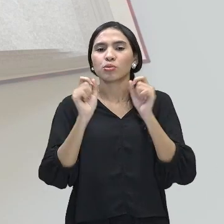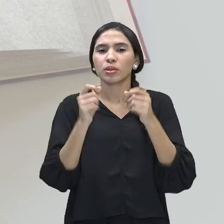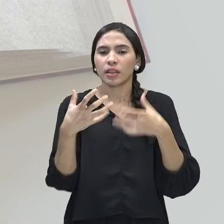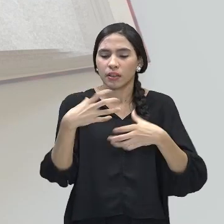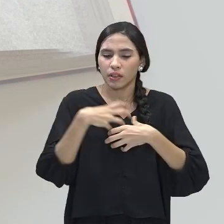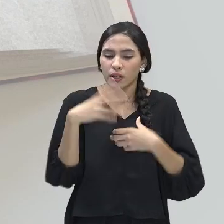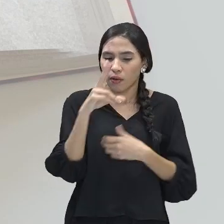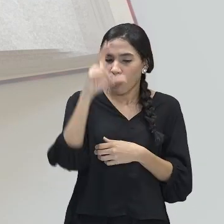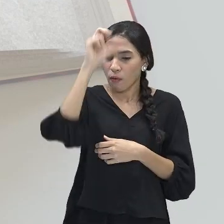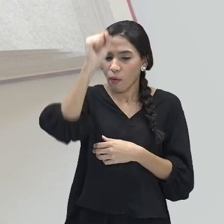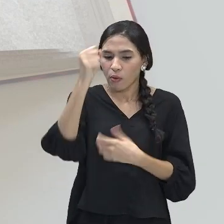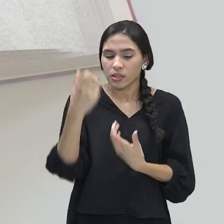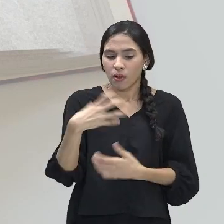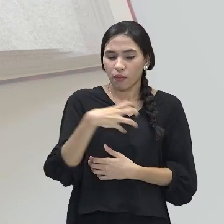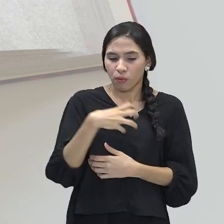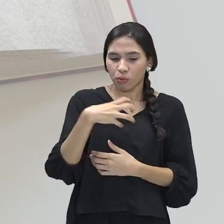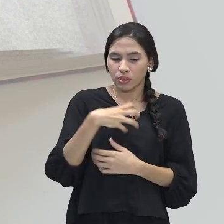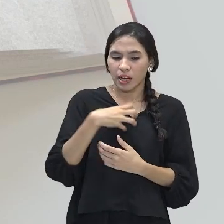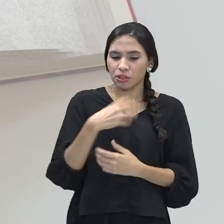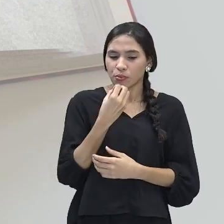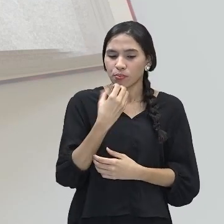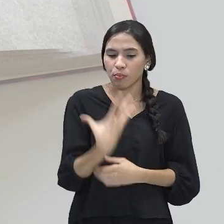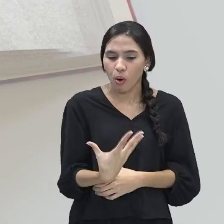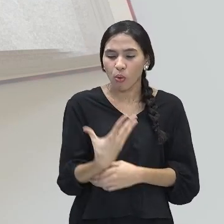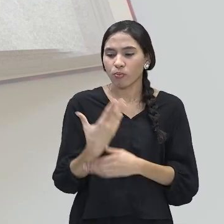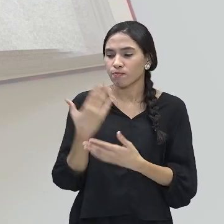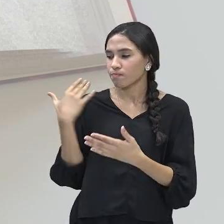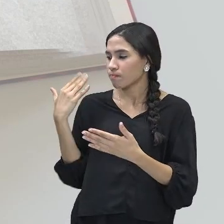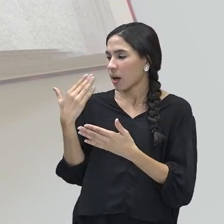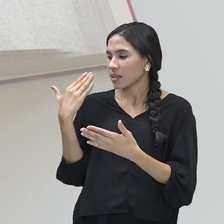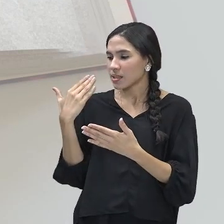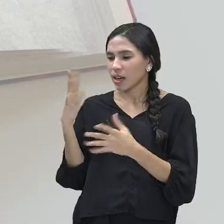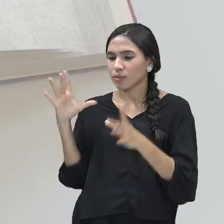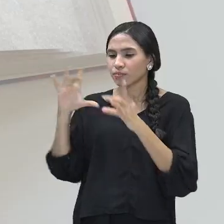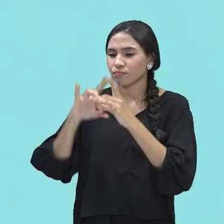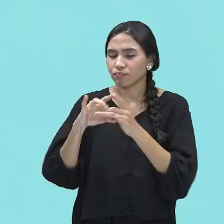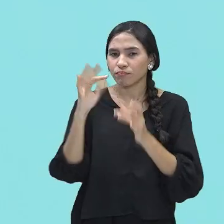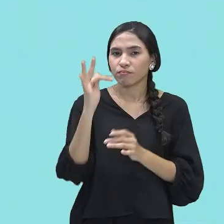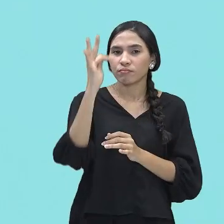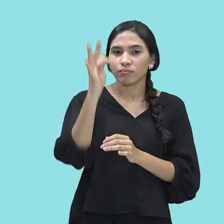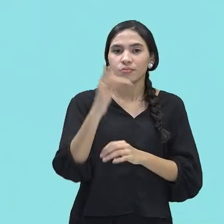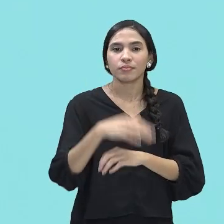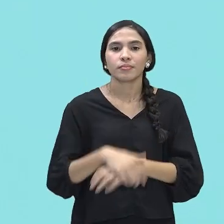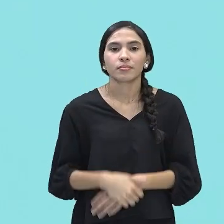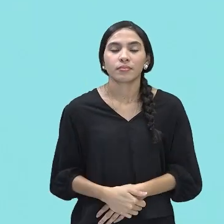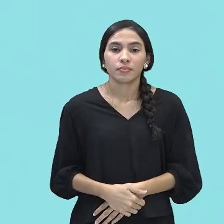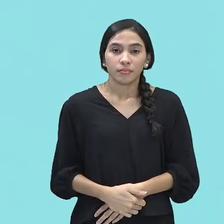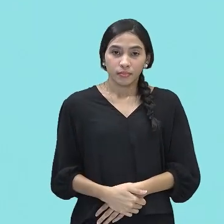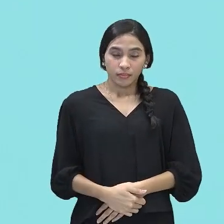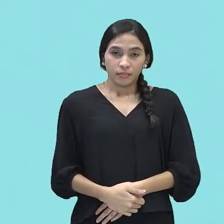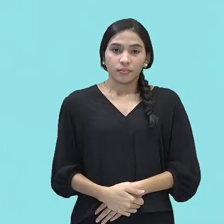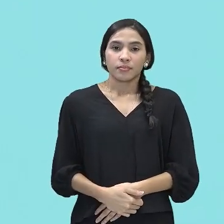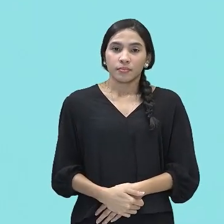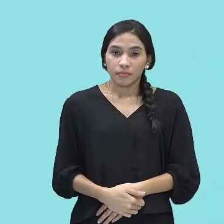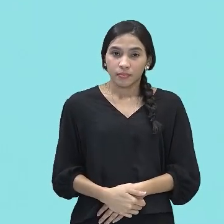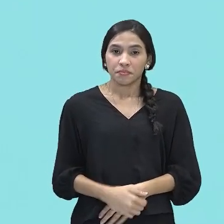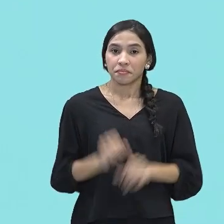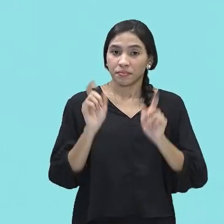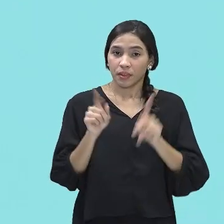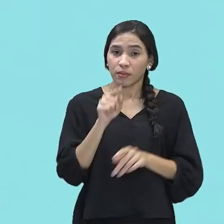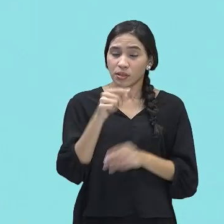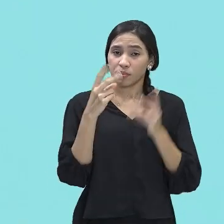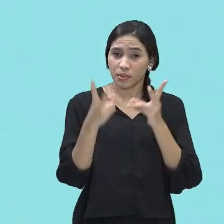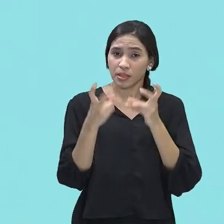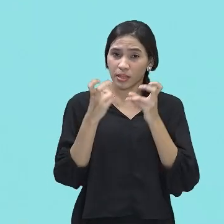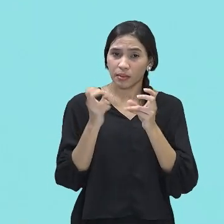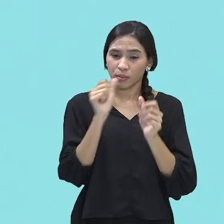de vontade de humanidade, não o passado corroendo o futuro. Muito bem. Olha só, conseguiram perceber